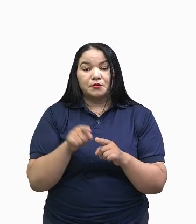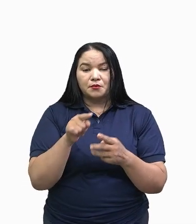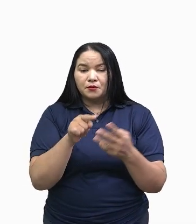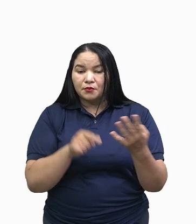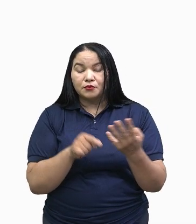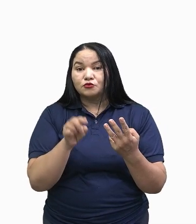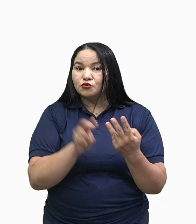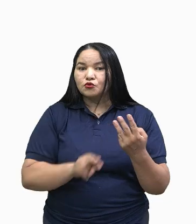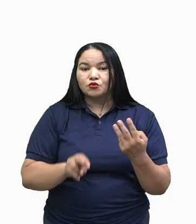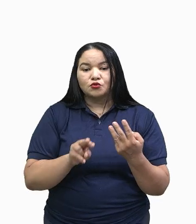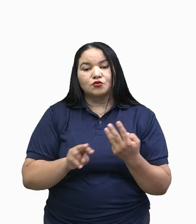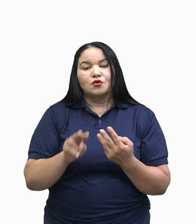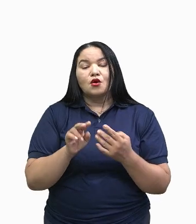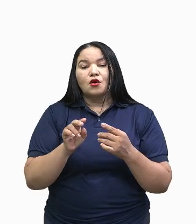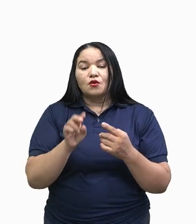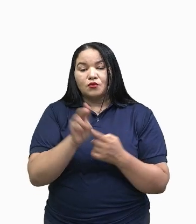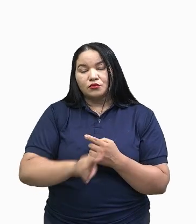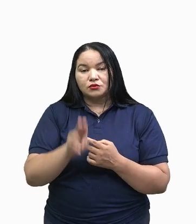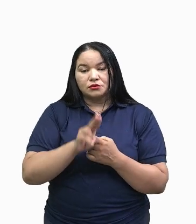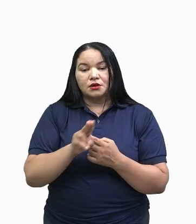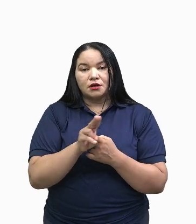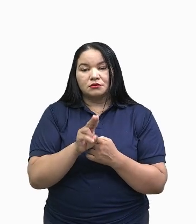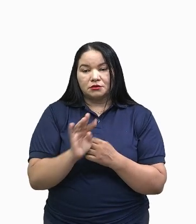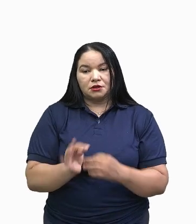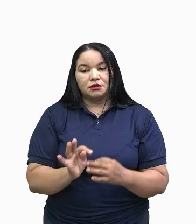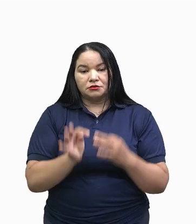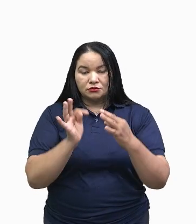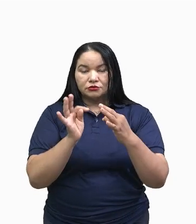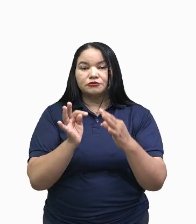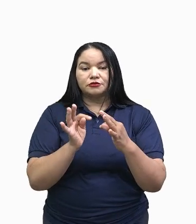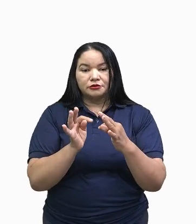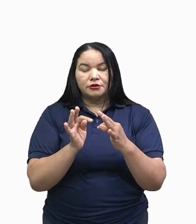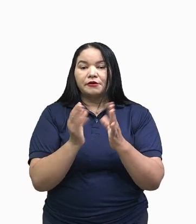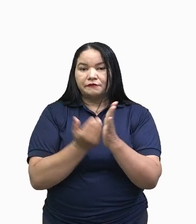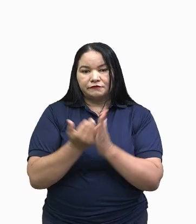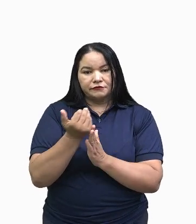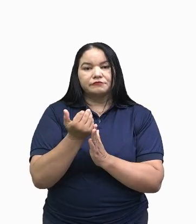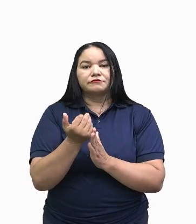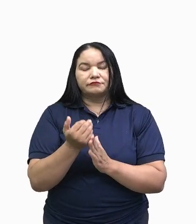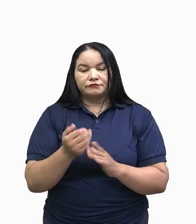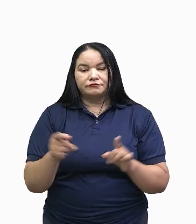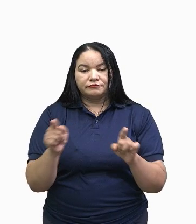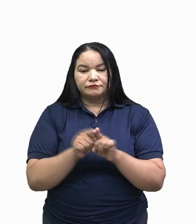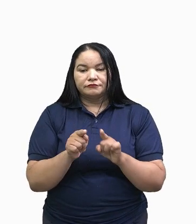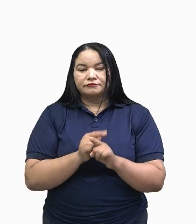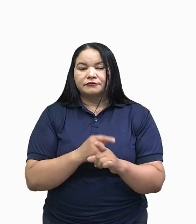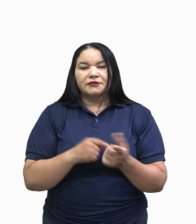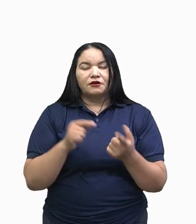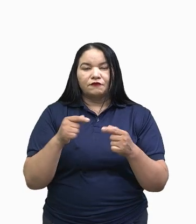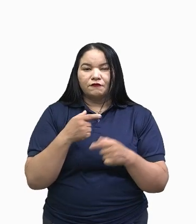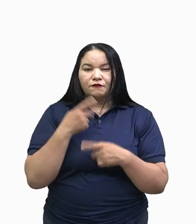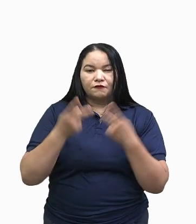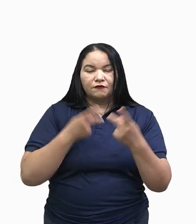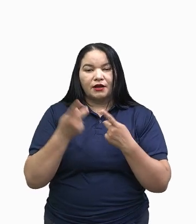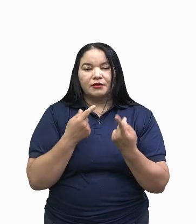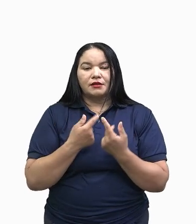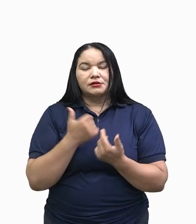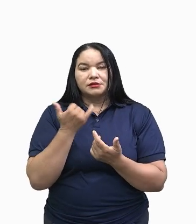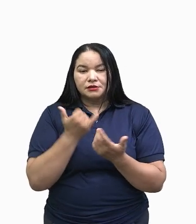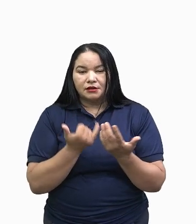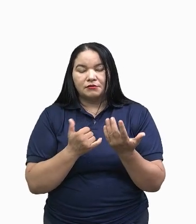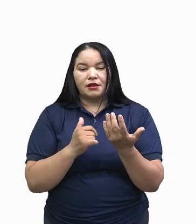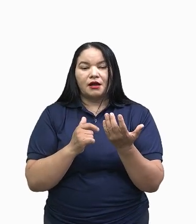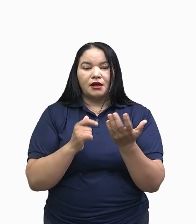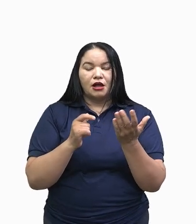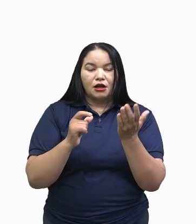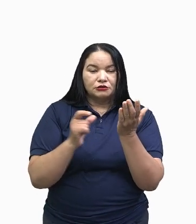são utilizados principalmente na tecnologia avançada, tá? Então, quando a gente fala de chip, bateria, essas coisas